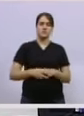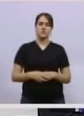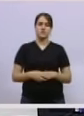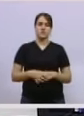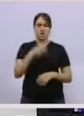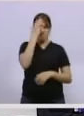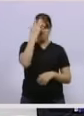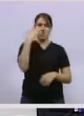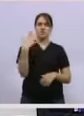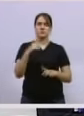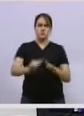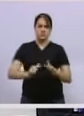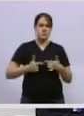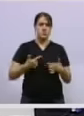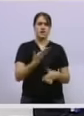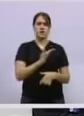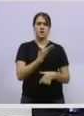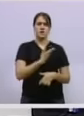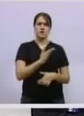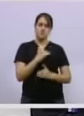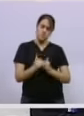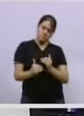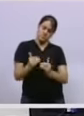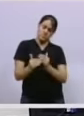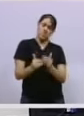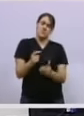Acha que é fácil você enfrentar os seus amigos morrendo aos poucos?